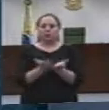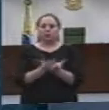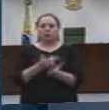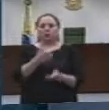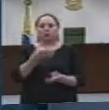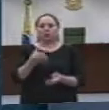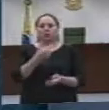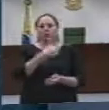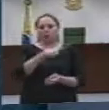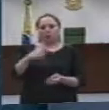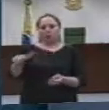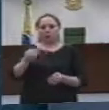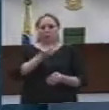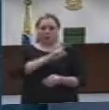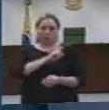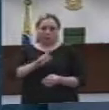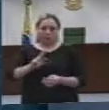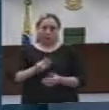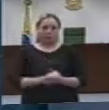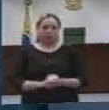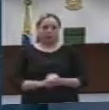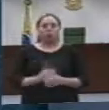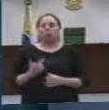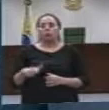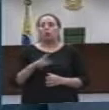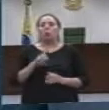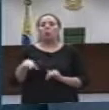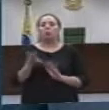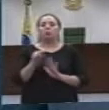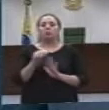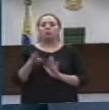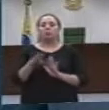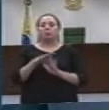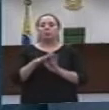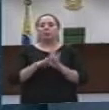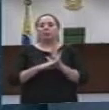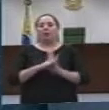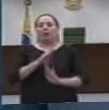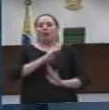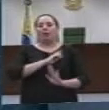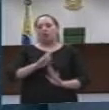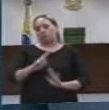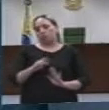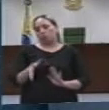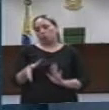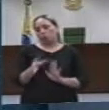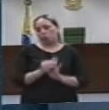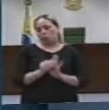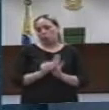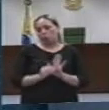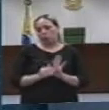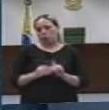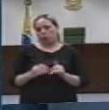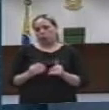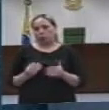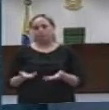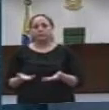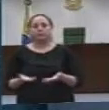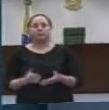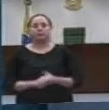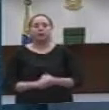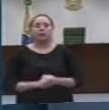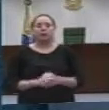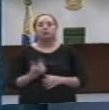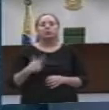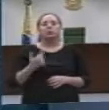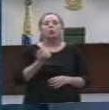de outras denominações não foi listado aqui na pelos professores que me antecederam o número